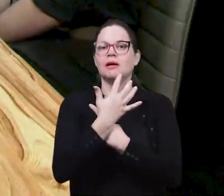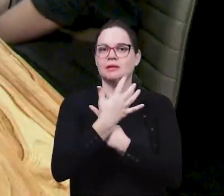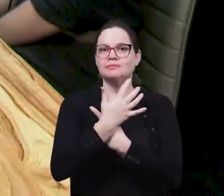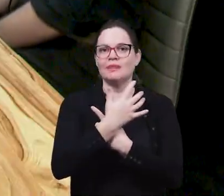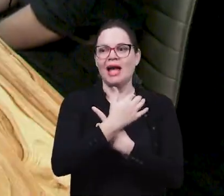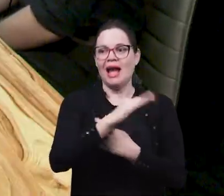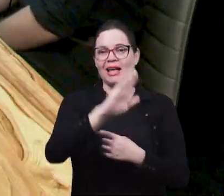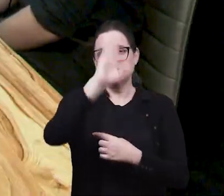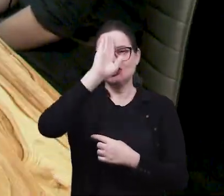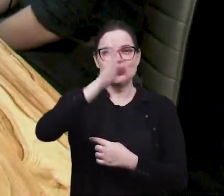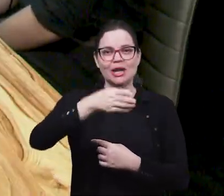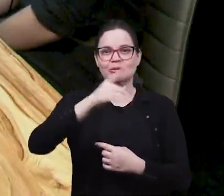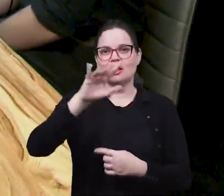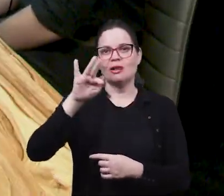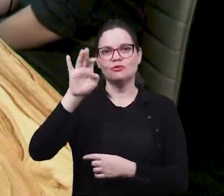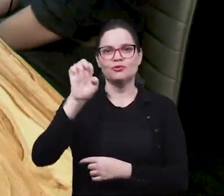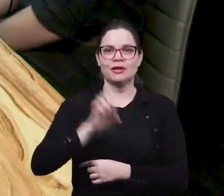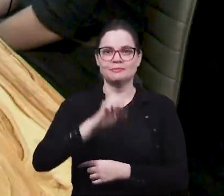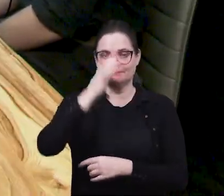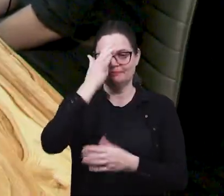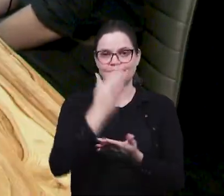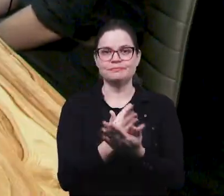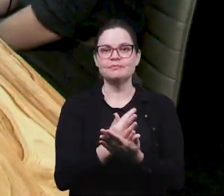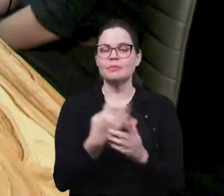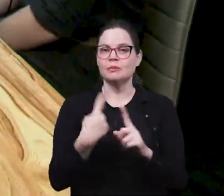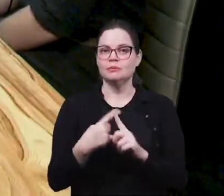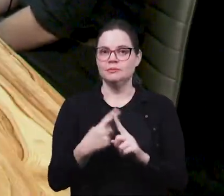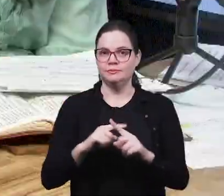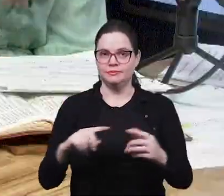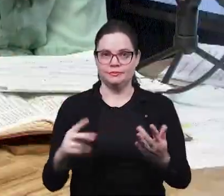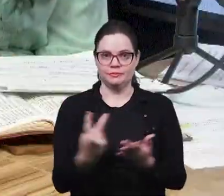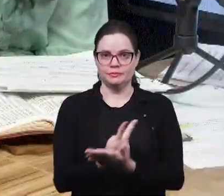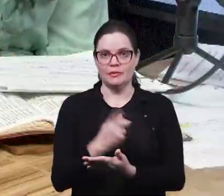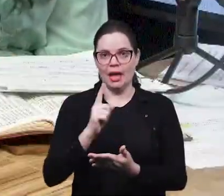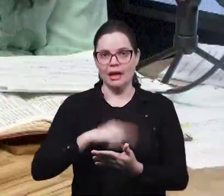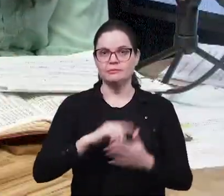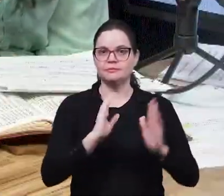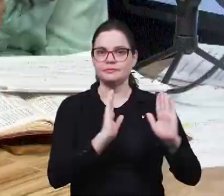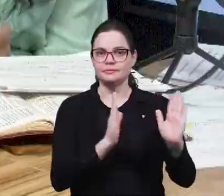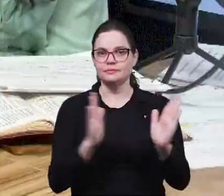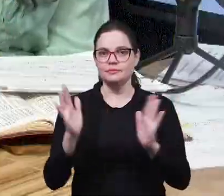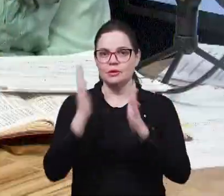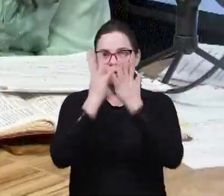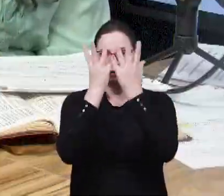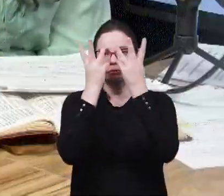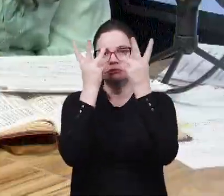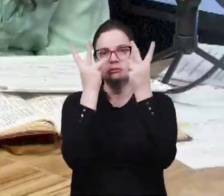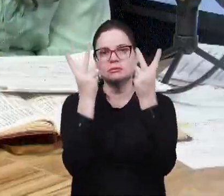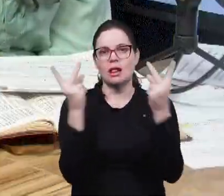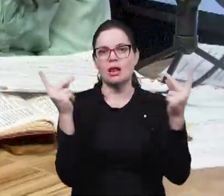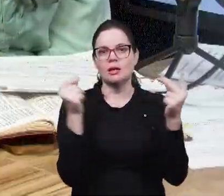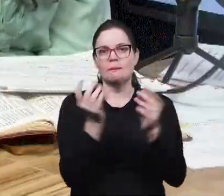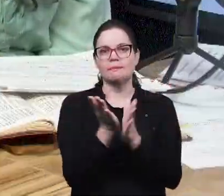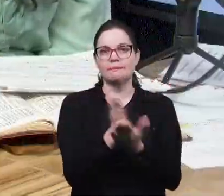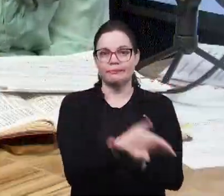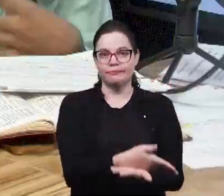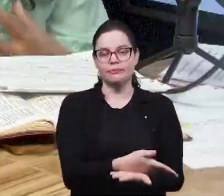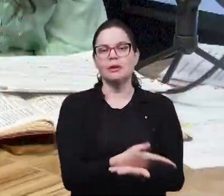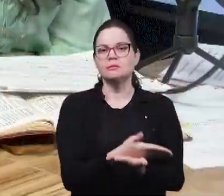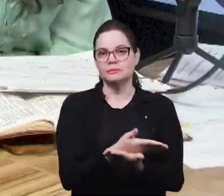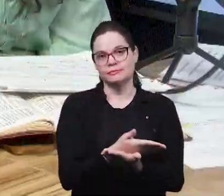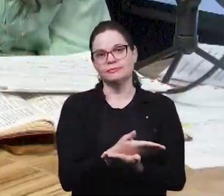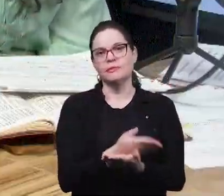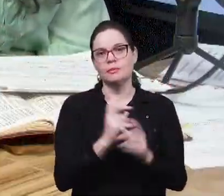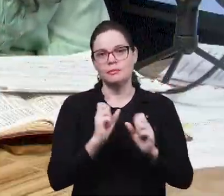fé, porque a fé é afetada, ela é um processo de degeneração, e aí vem a